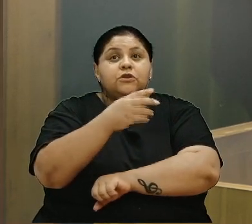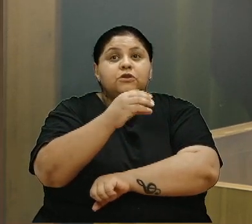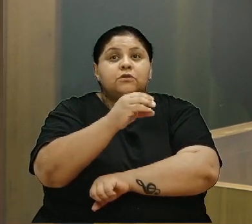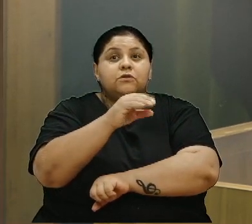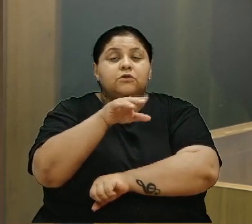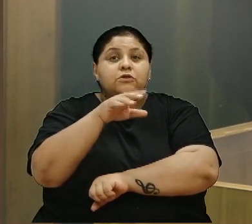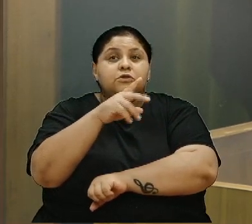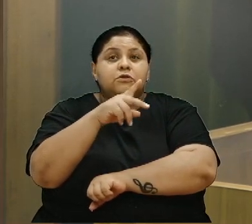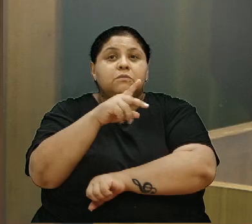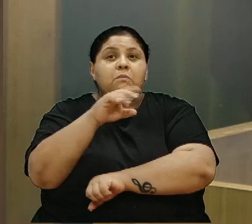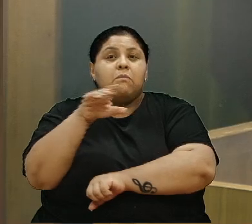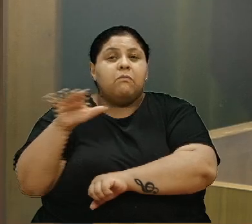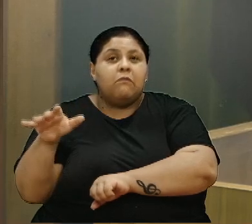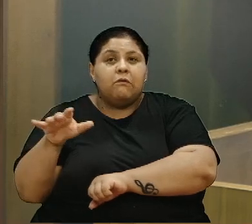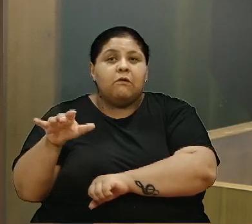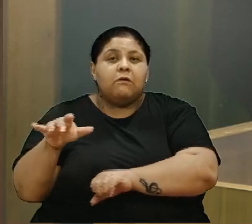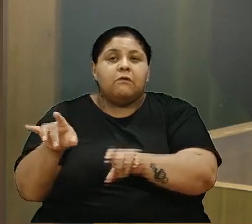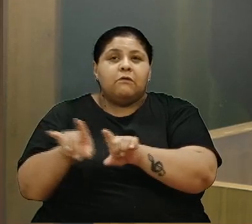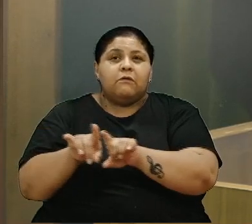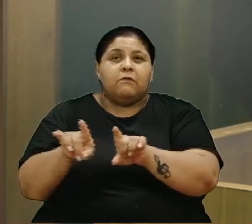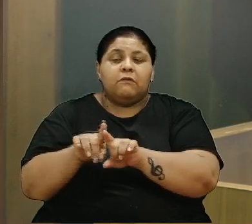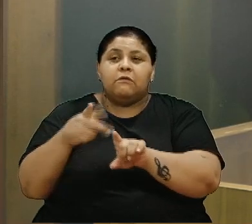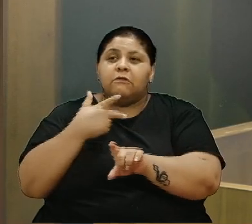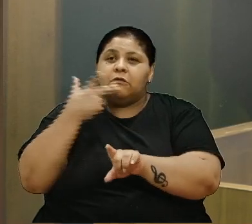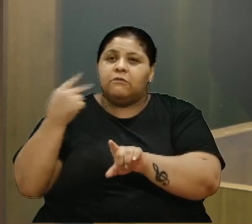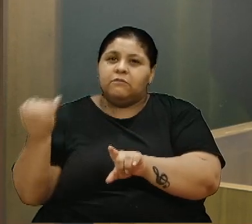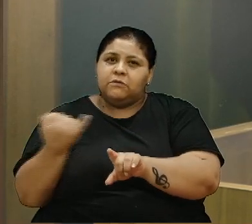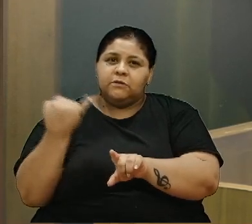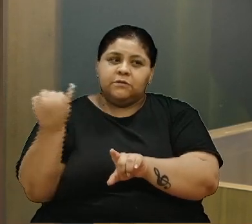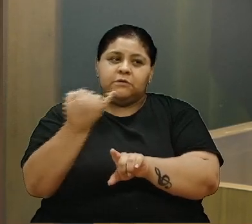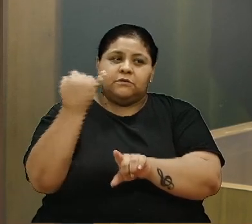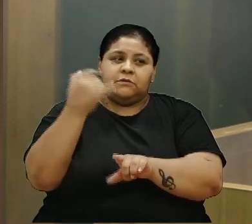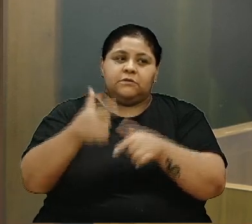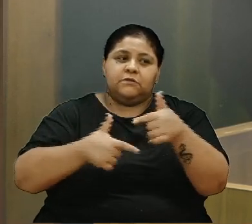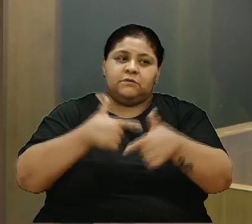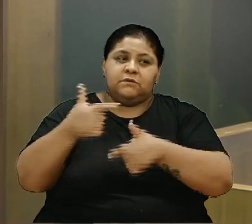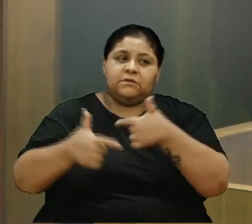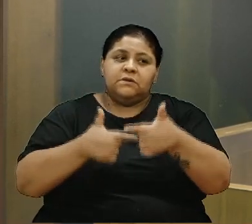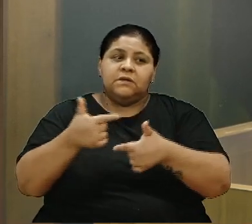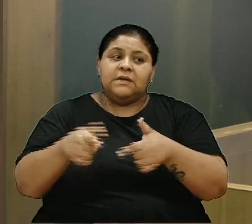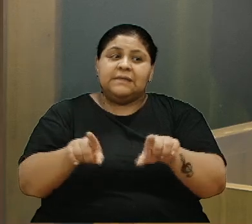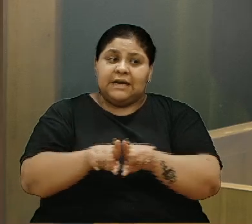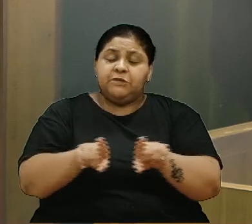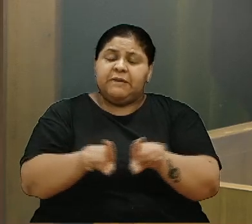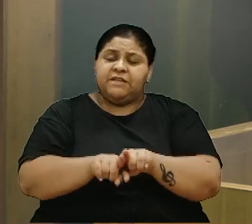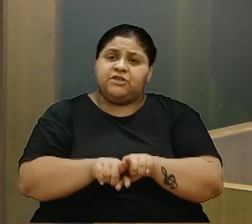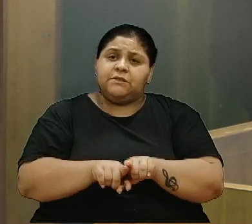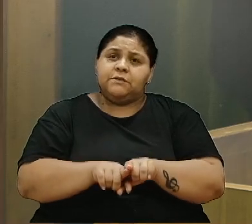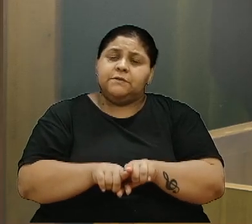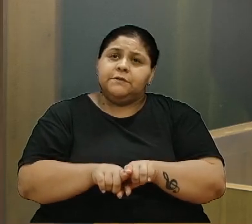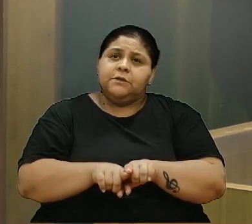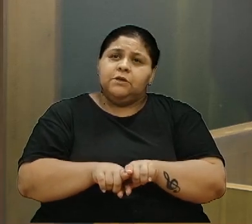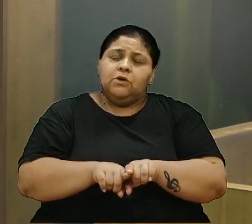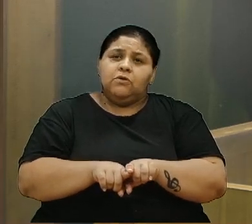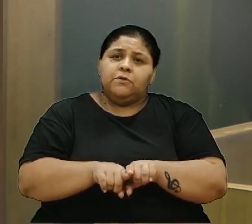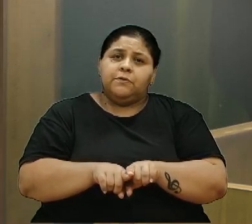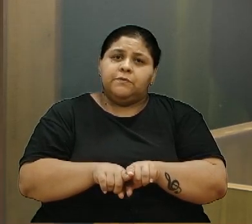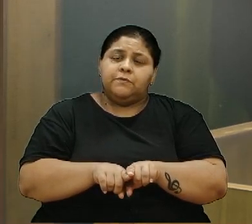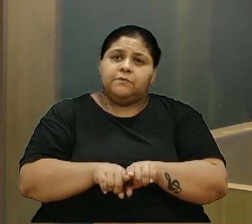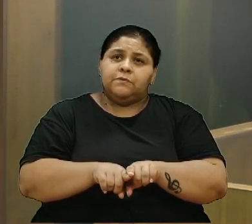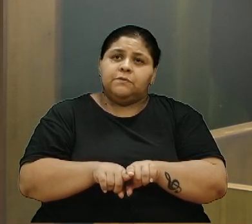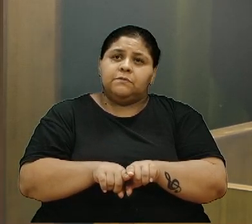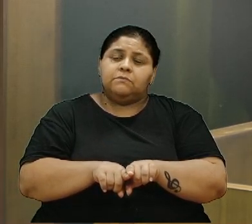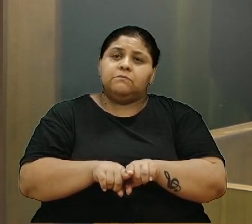fevereiro. Então, a título de destacar a importância do trabalho dos vereadores dessa casa e a